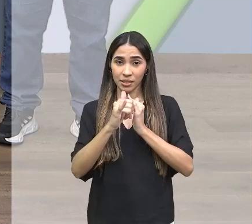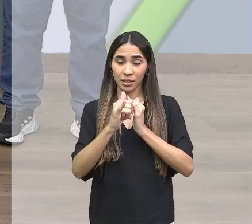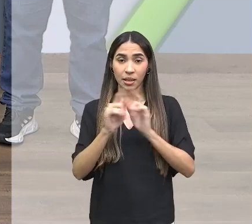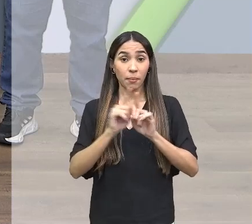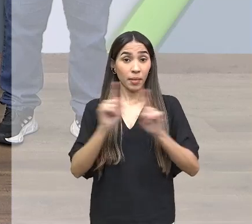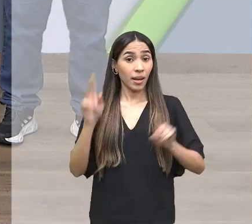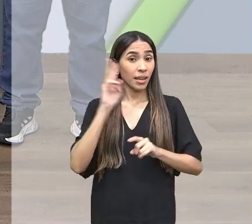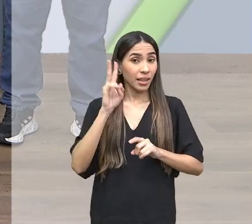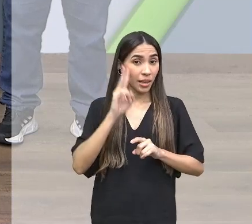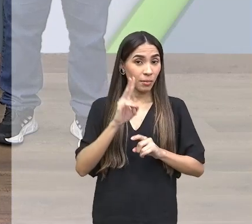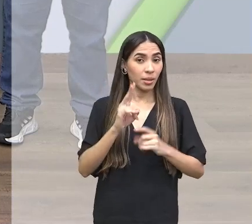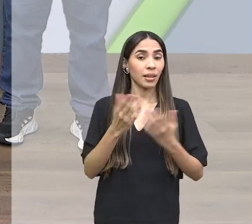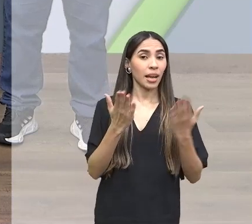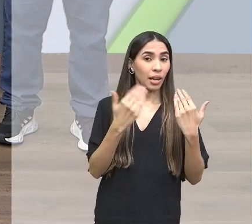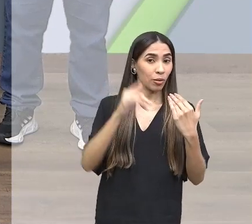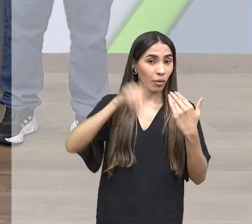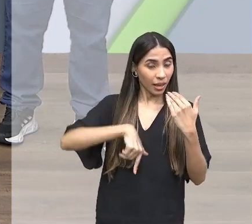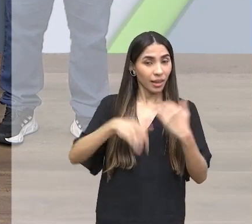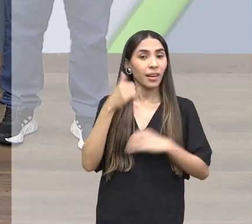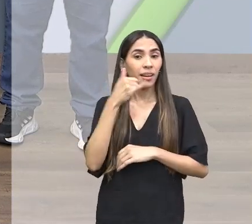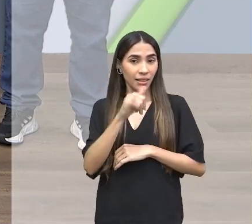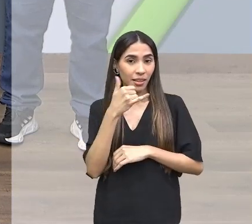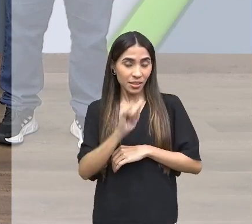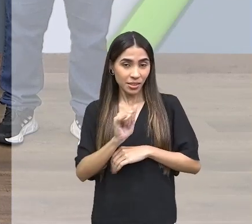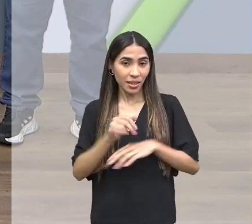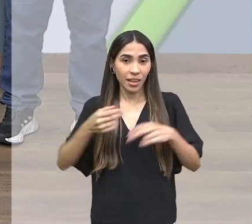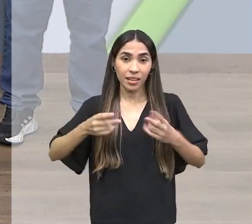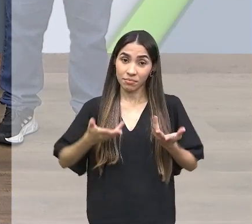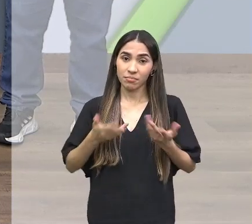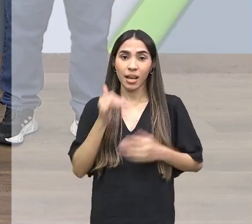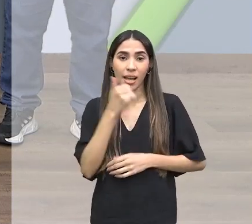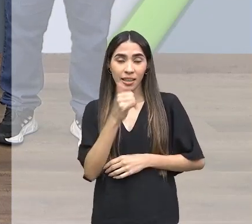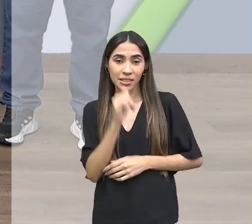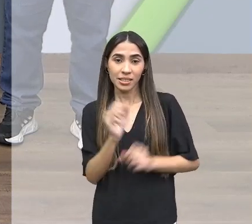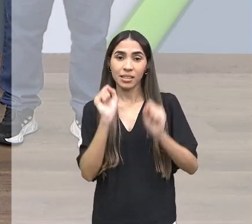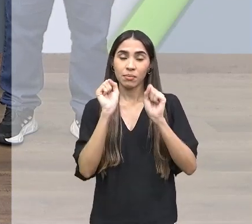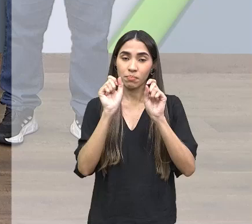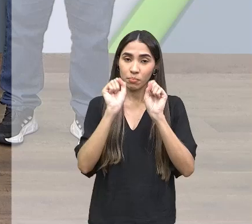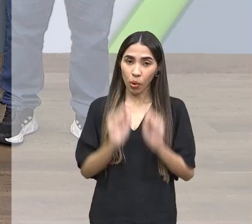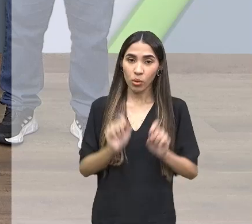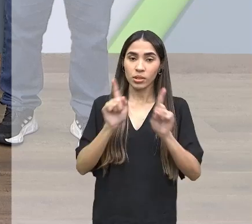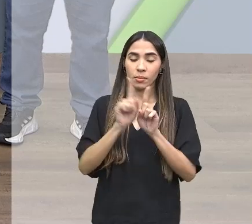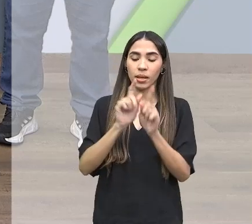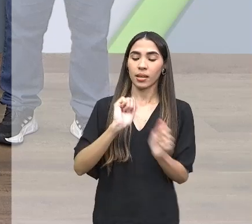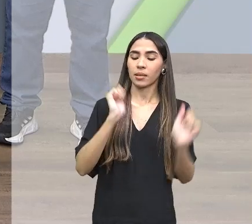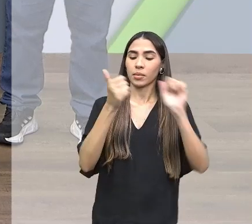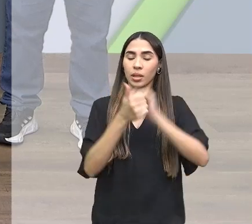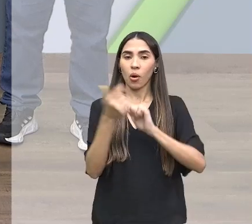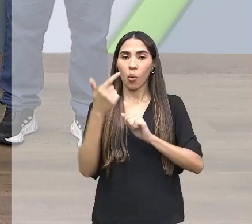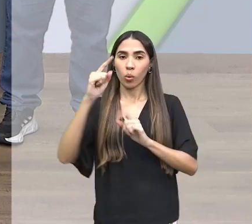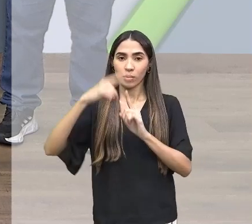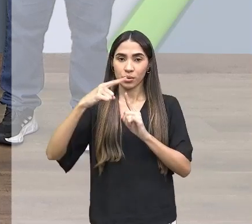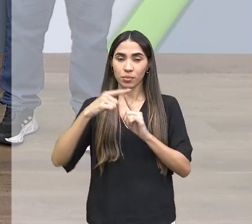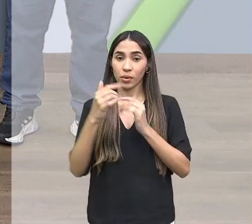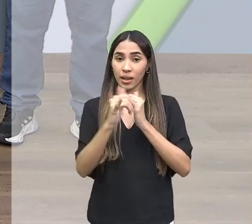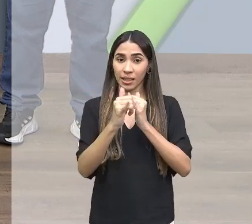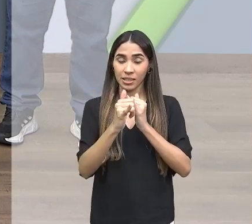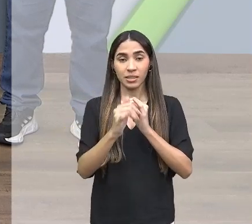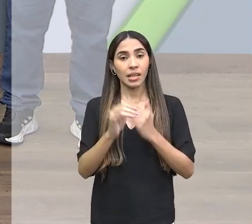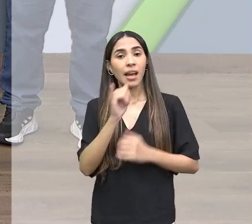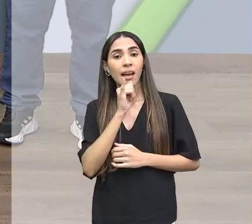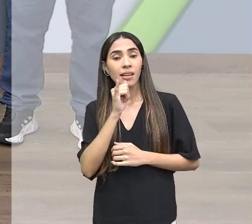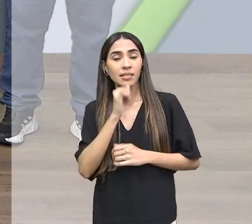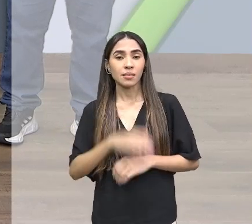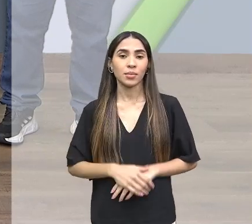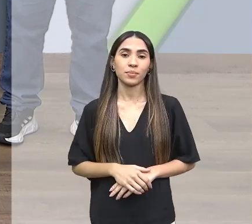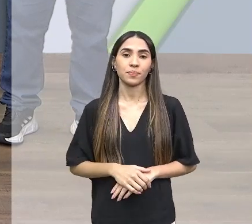Lembre-se, calor é energia, não é? Calor é energia. E sendo energia, ela pode ser transformada também em outra fonte de energia. Nesse caso aqui,